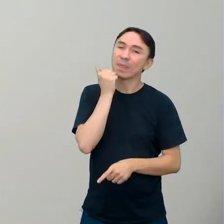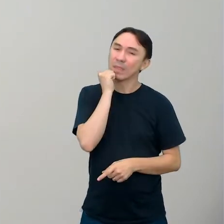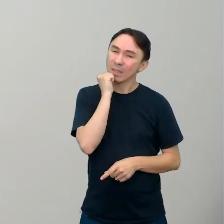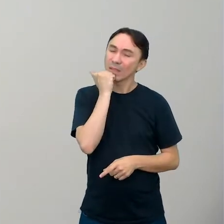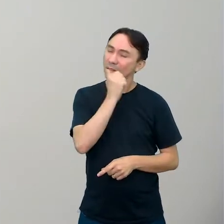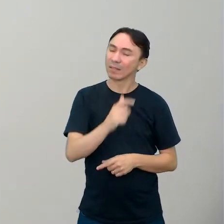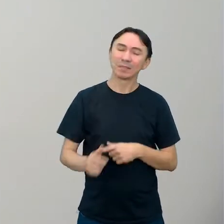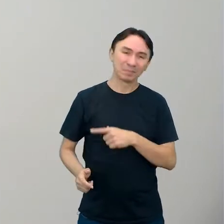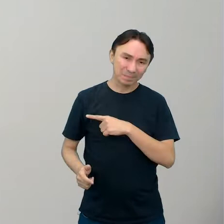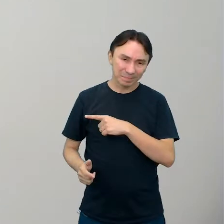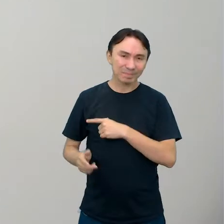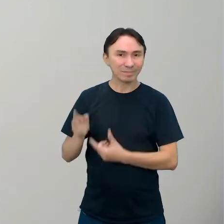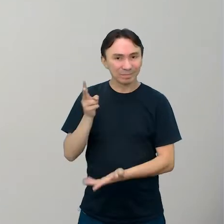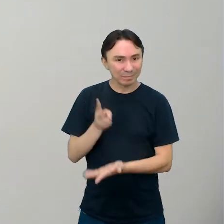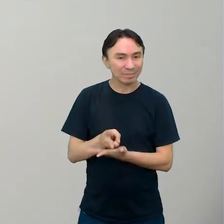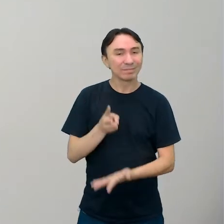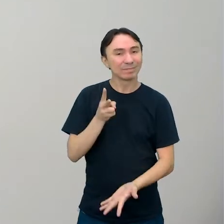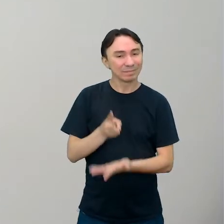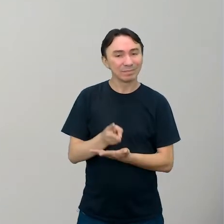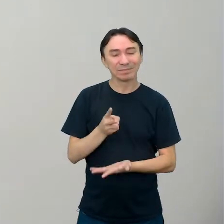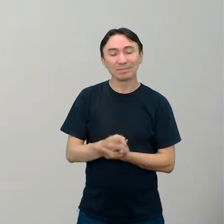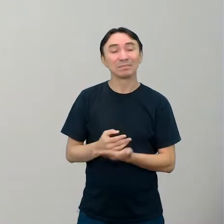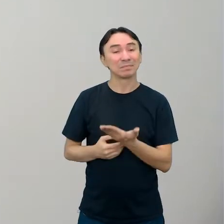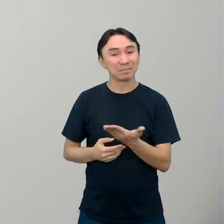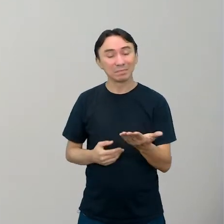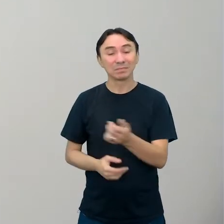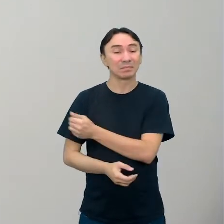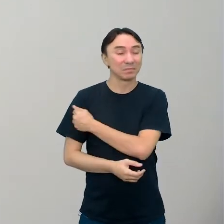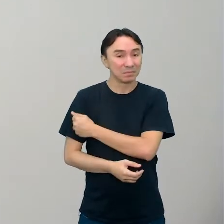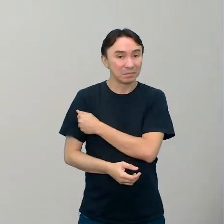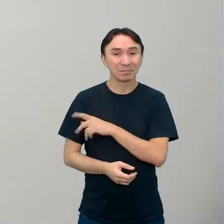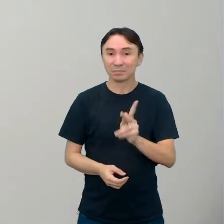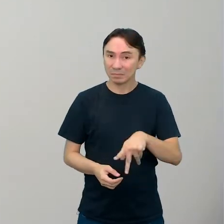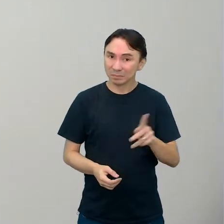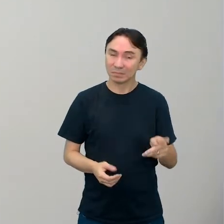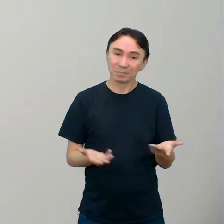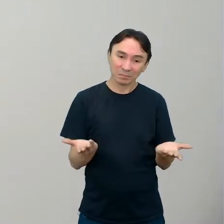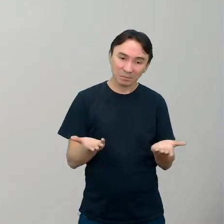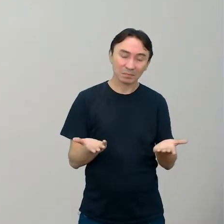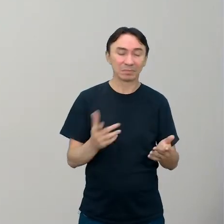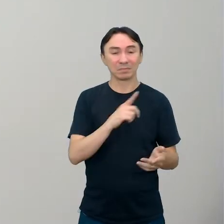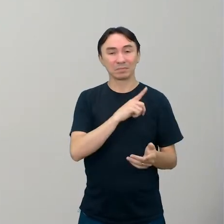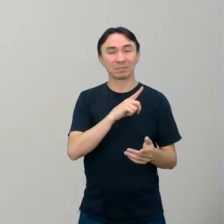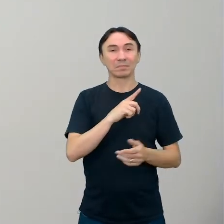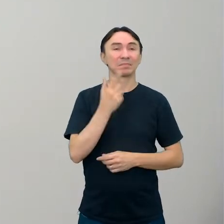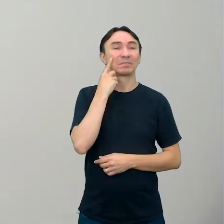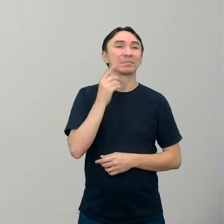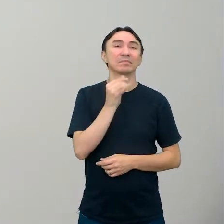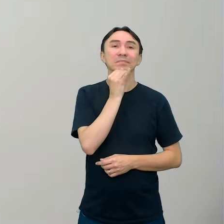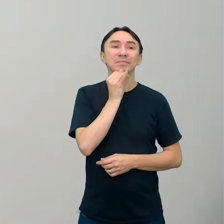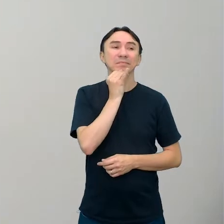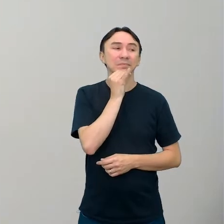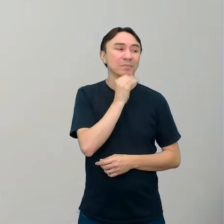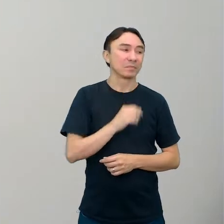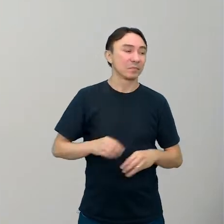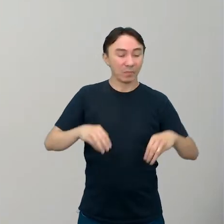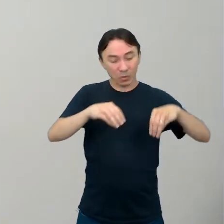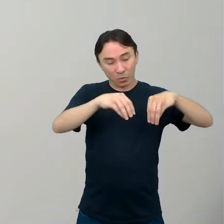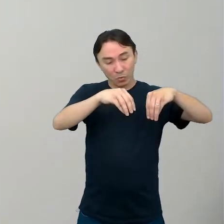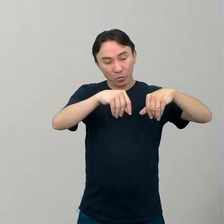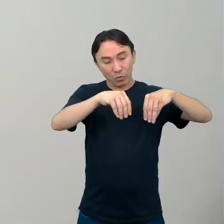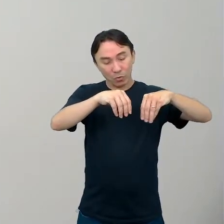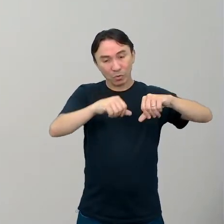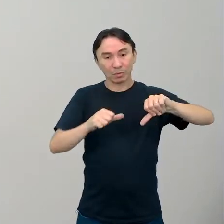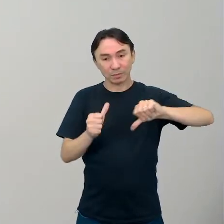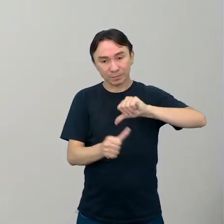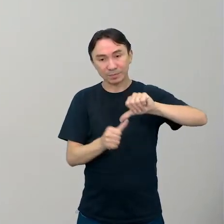estão nos acompanhando, vai estar muito presente nesse componente das transformações do solo e também no componente que vocês